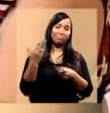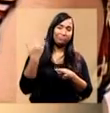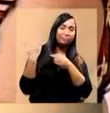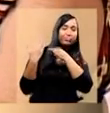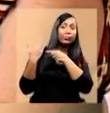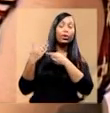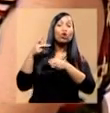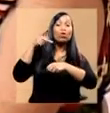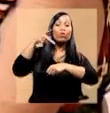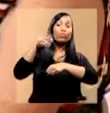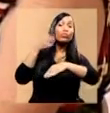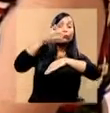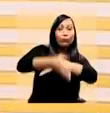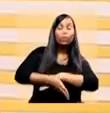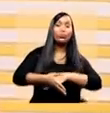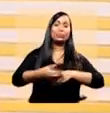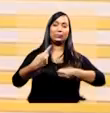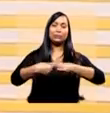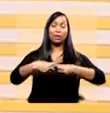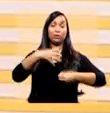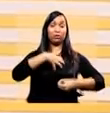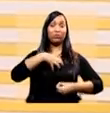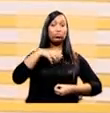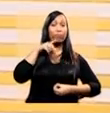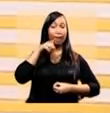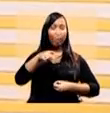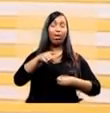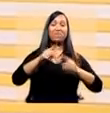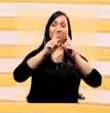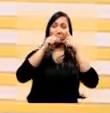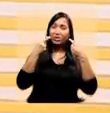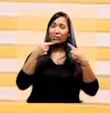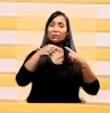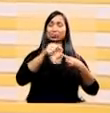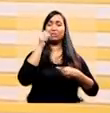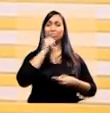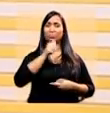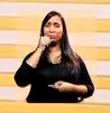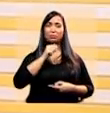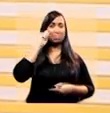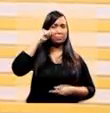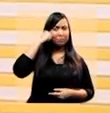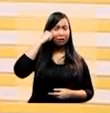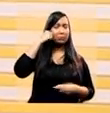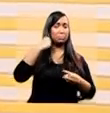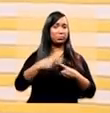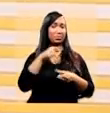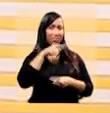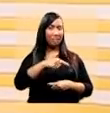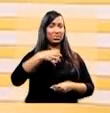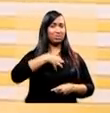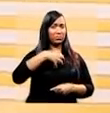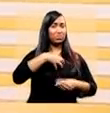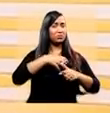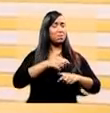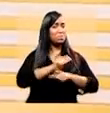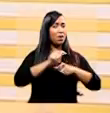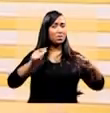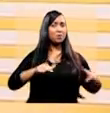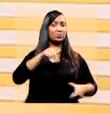recentemente eu estive em Salvador e o índice de violência lá, a mulher negra, porque lá em Salvador